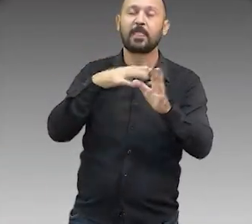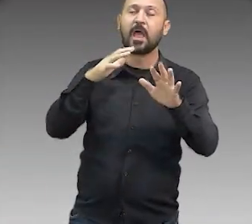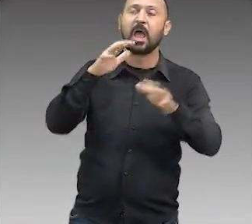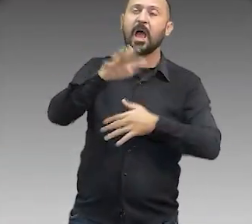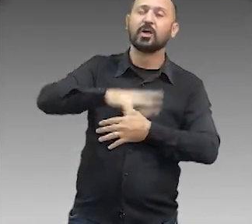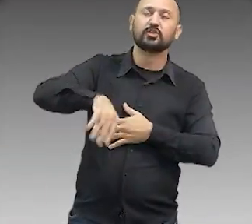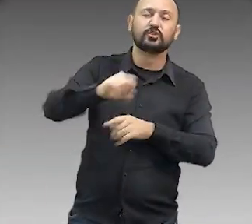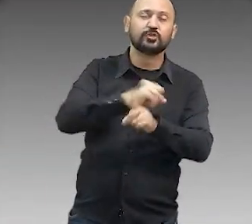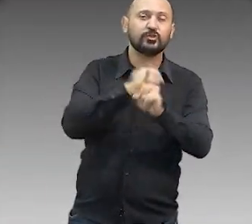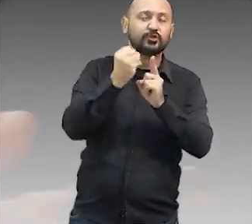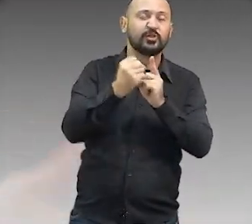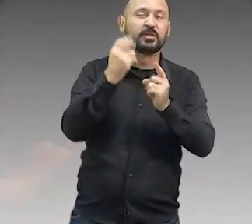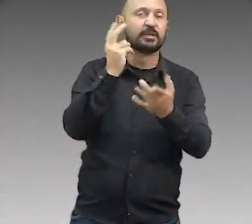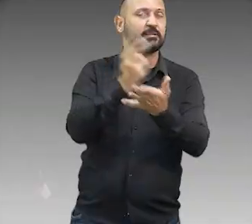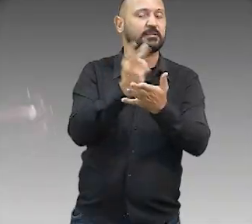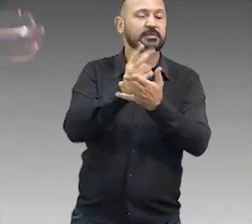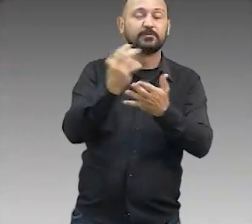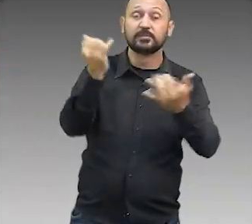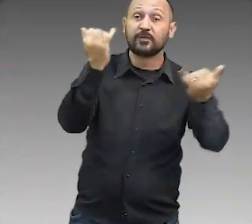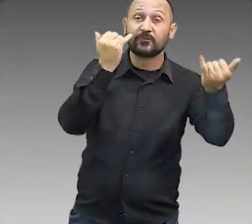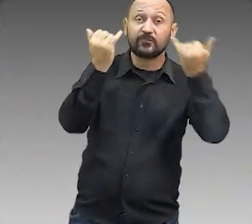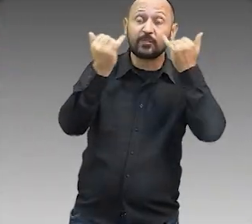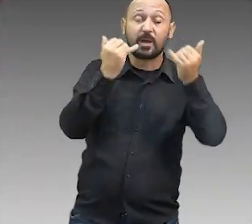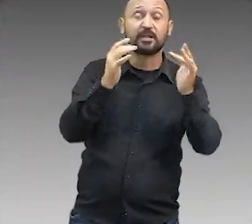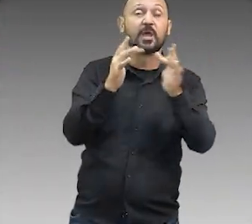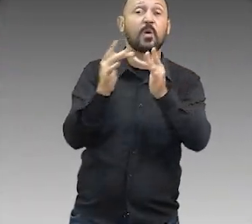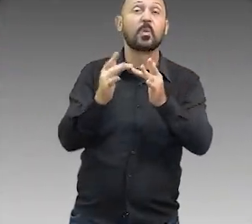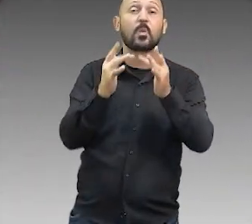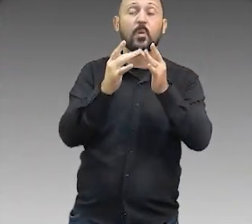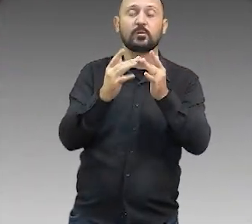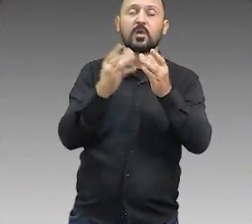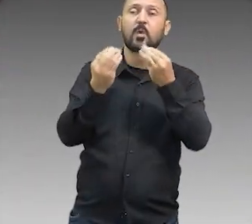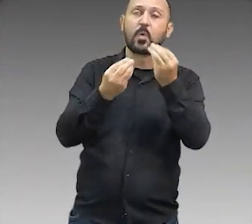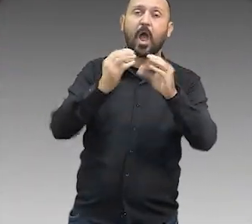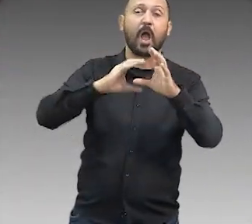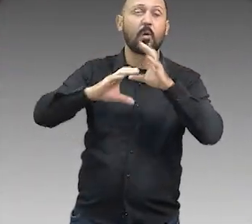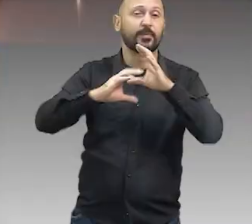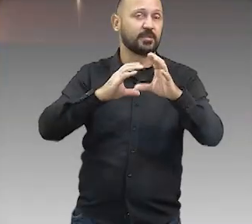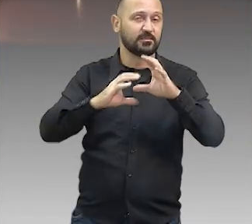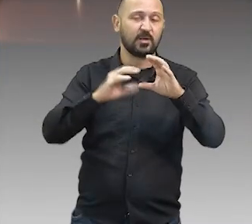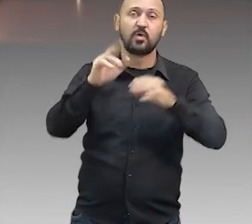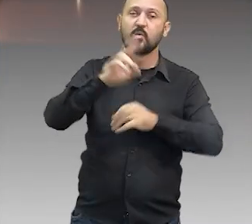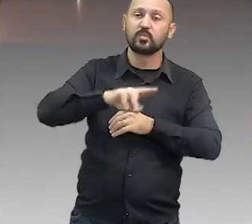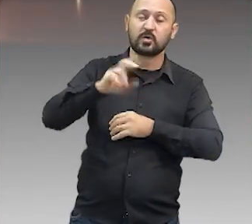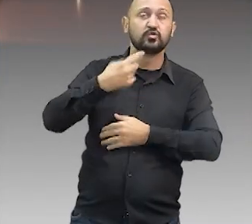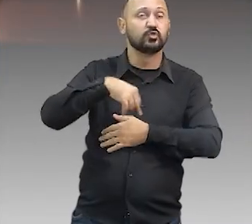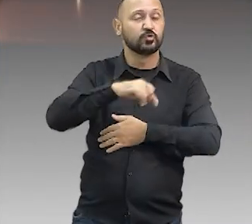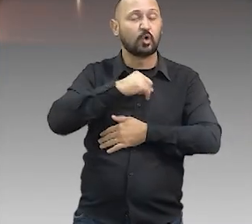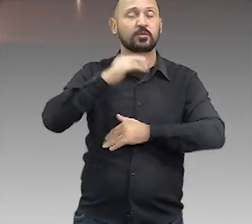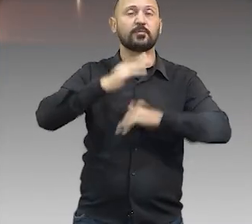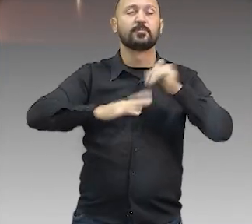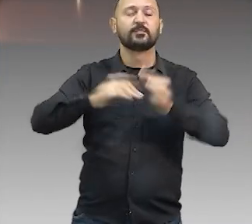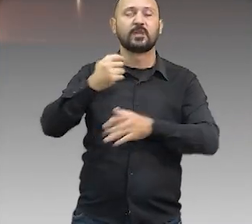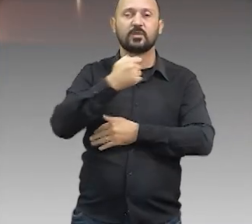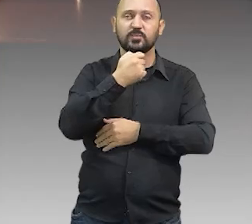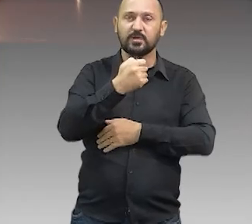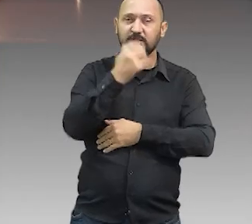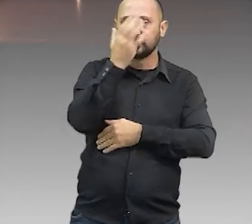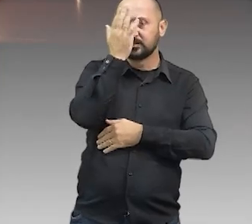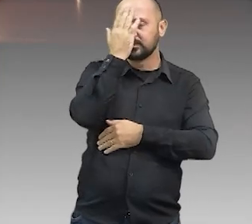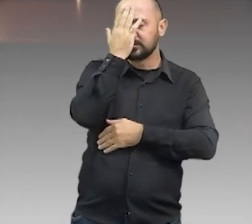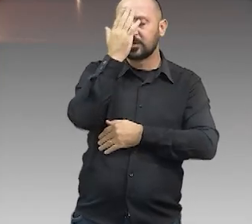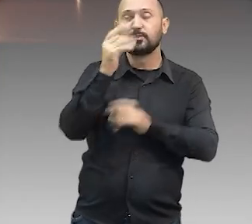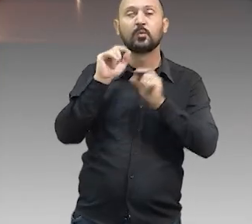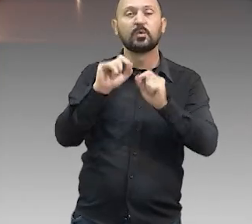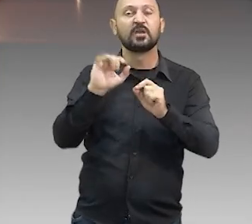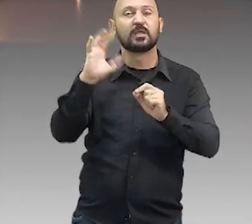modo geral, não deixa de se informar, não deixa de acessar os veículos de comunicação. É através de nós, jornalistas, que eles sabem